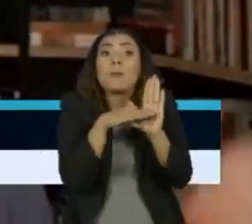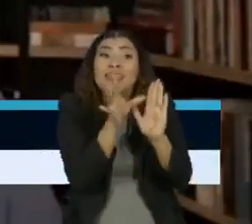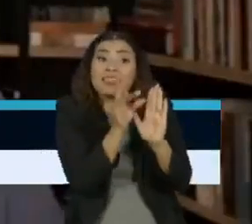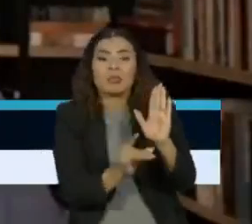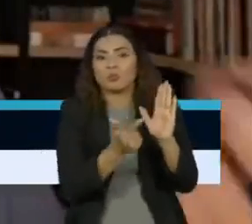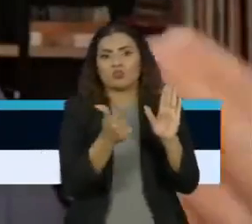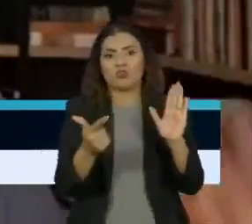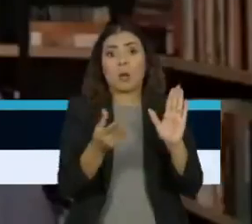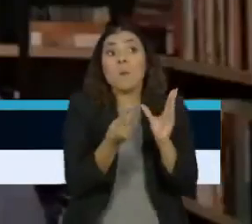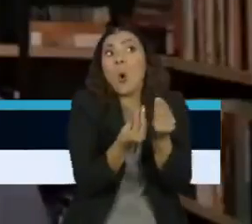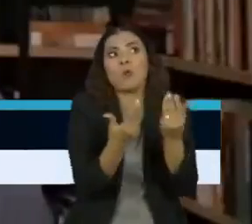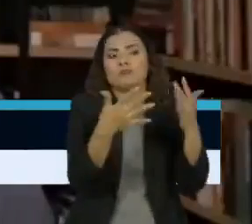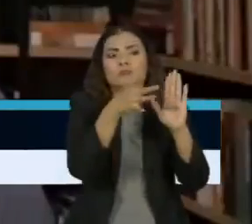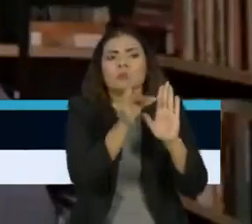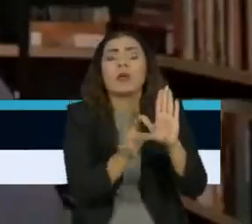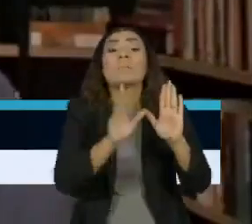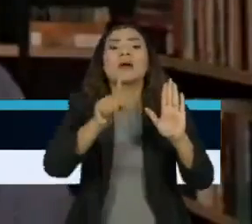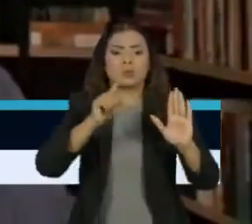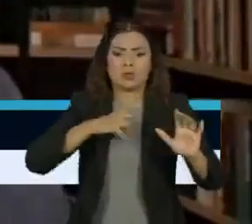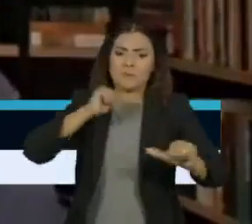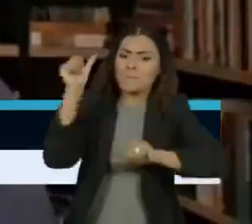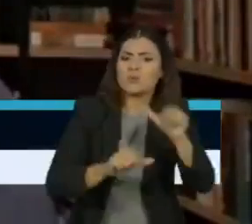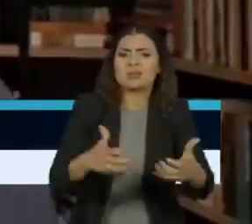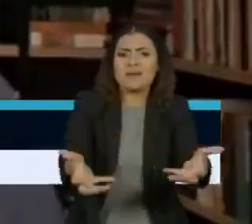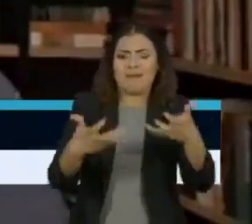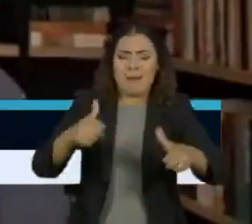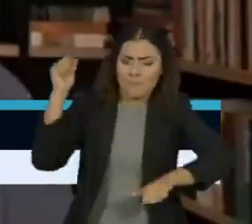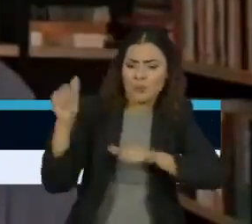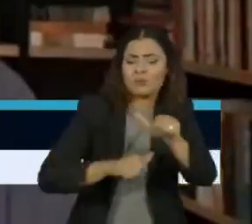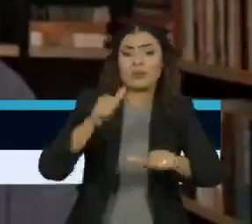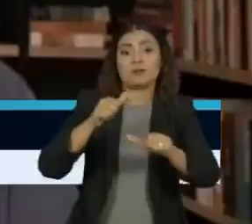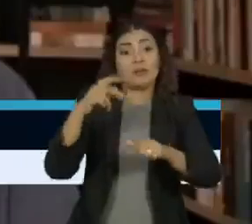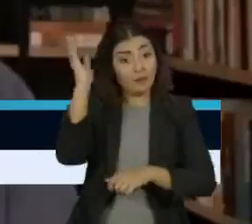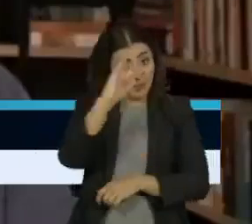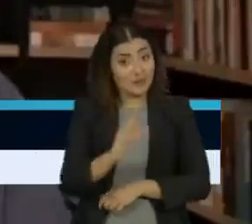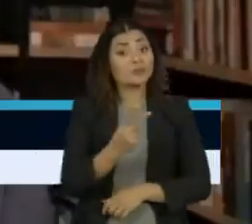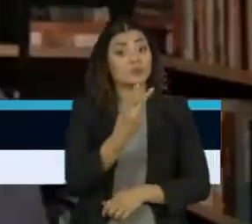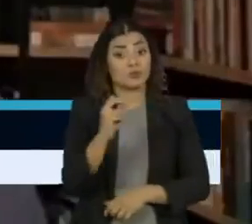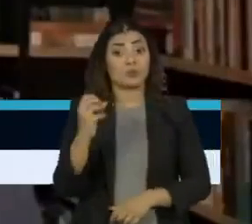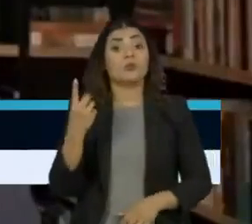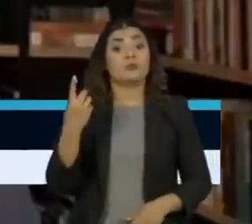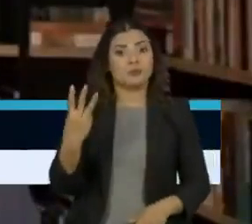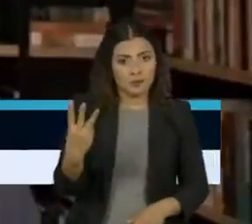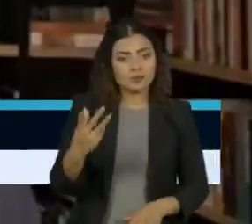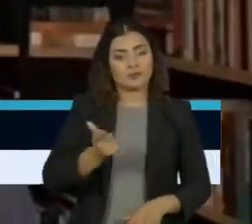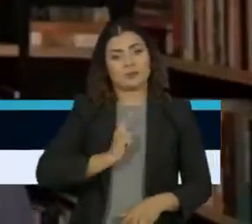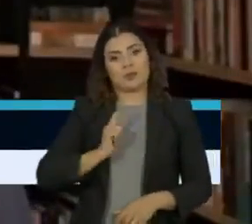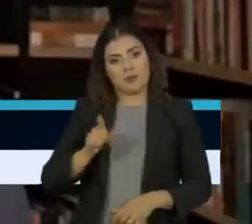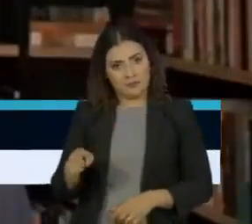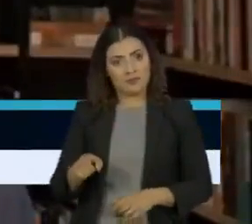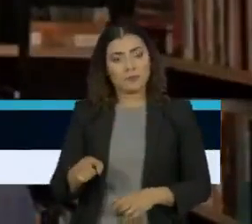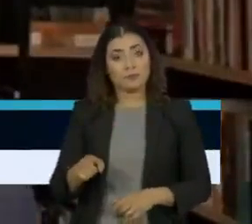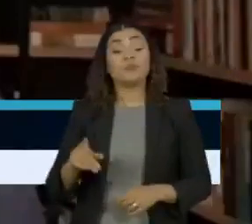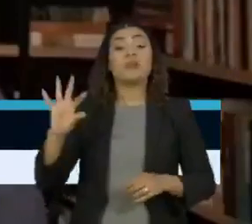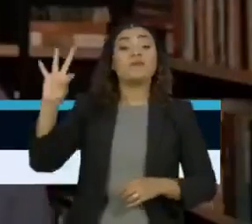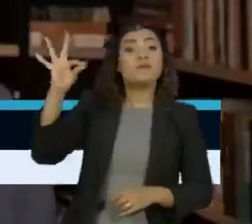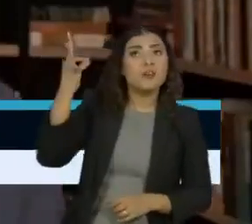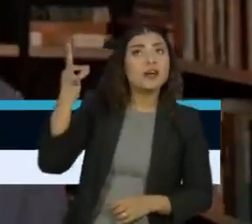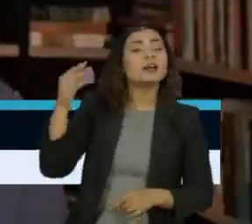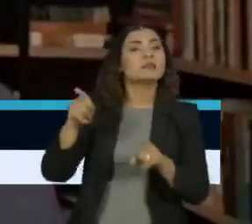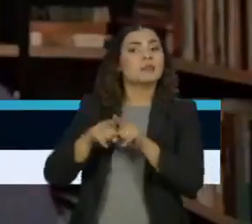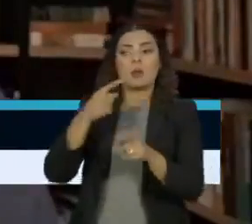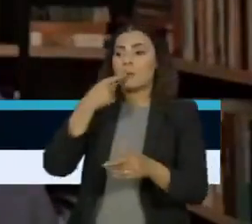que expressam esse sentimento de que a mudança é necessária. No Brasil, você teve isso em 2013. Você teve isso na França, por exemplo,